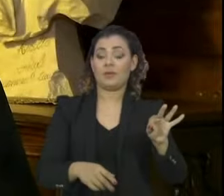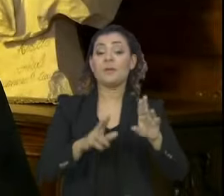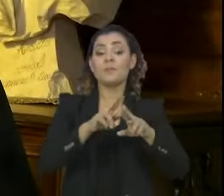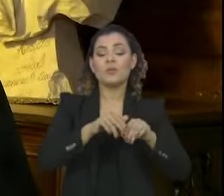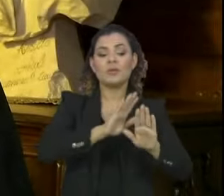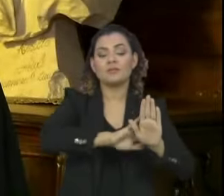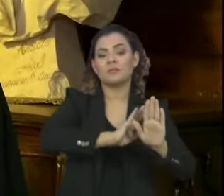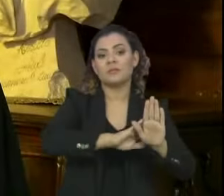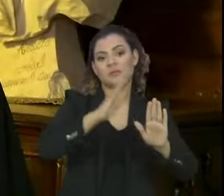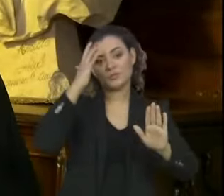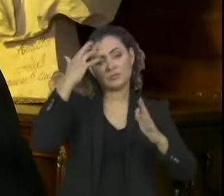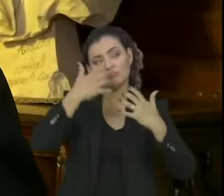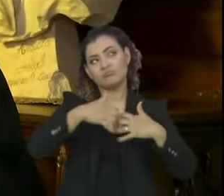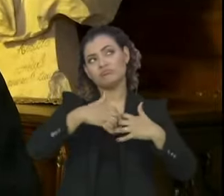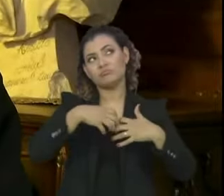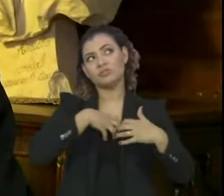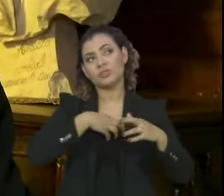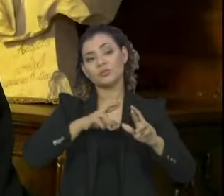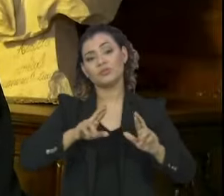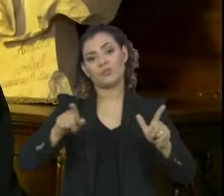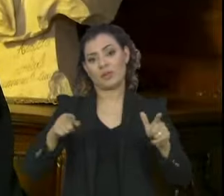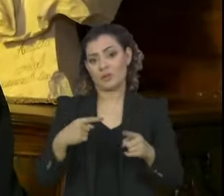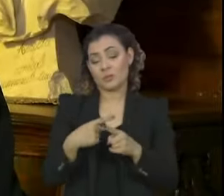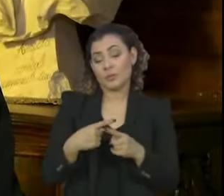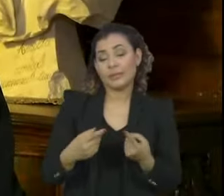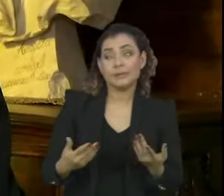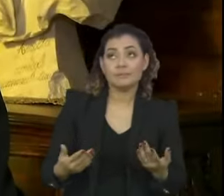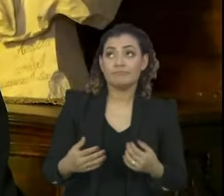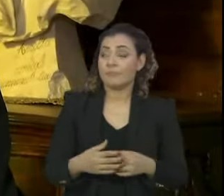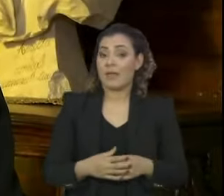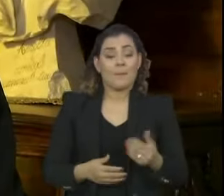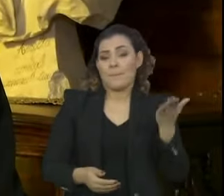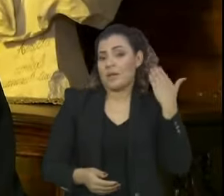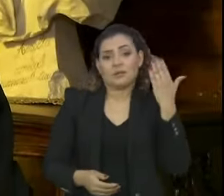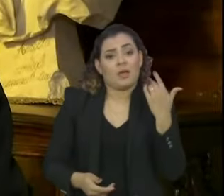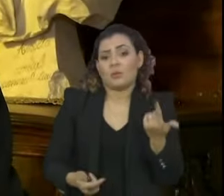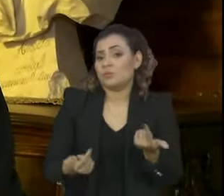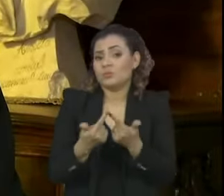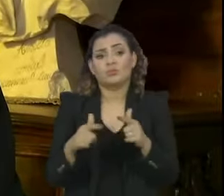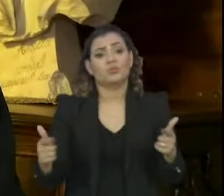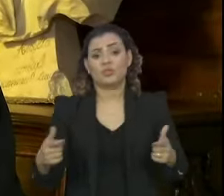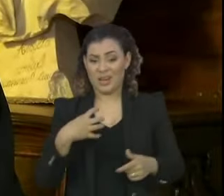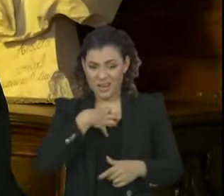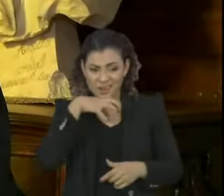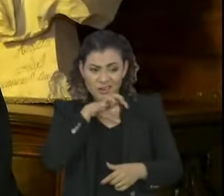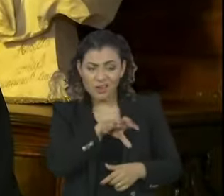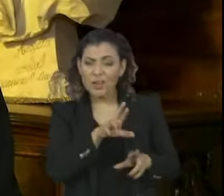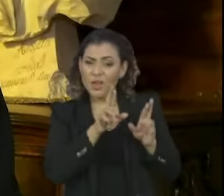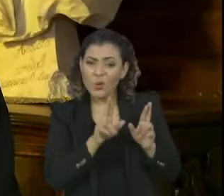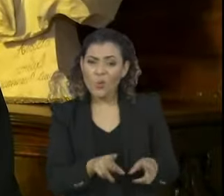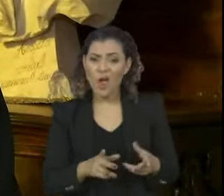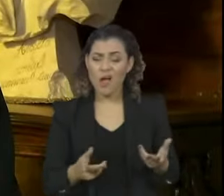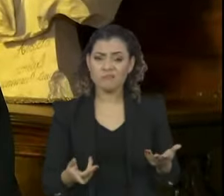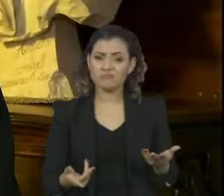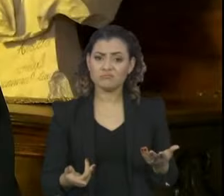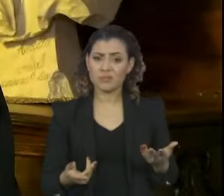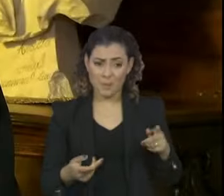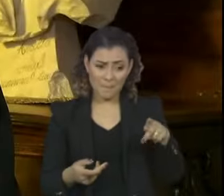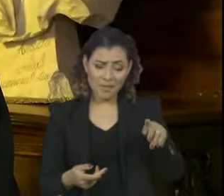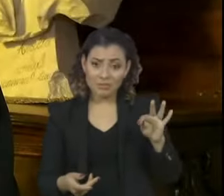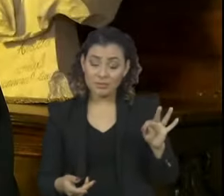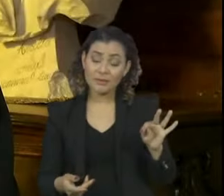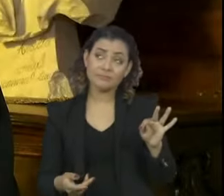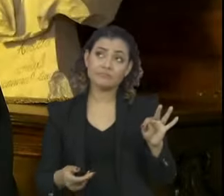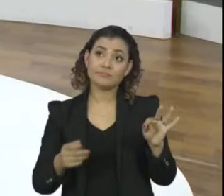é diferente de pensamento que Possivelmente não tinha a mesma postura que o